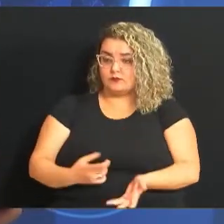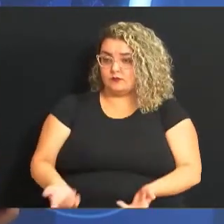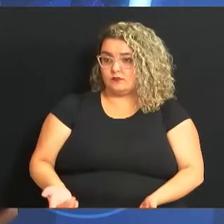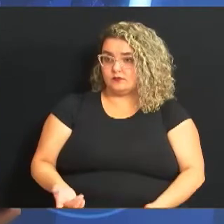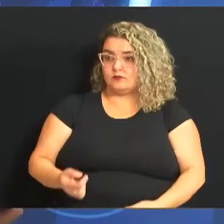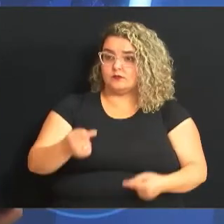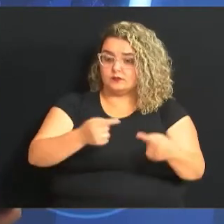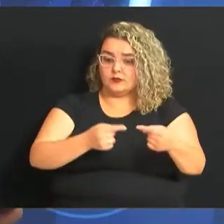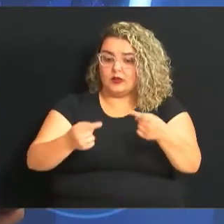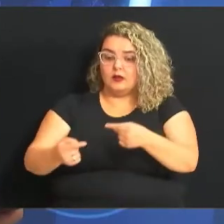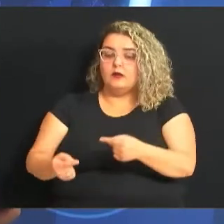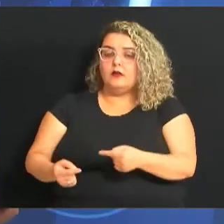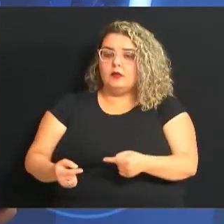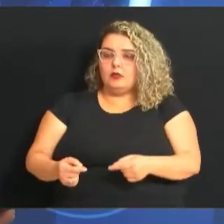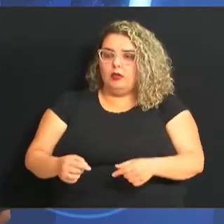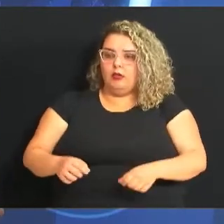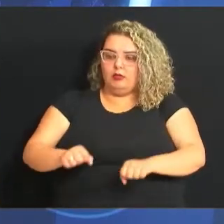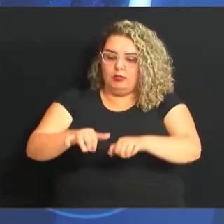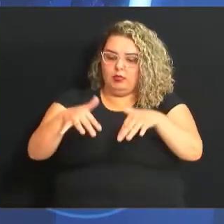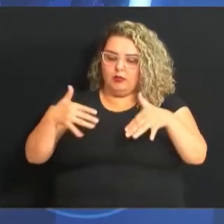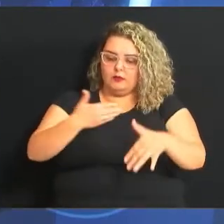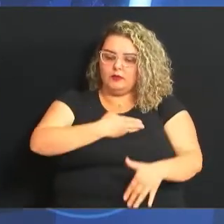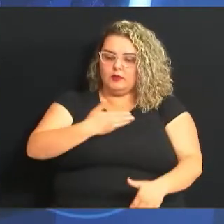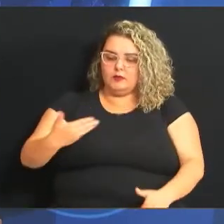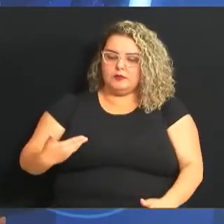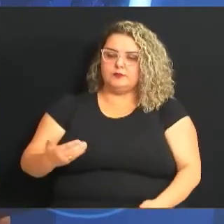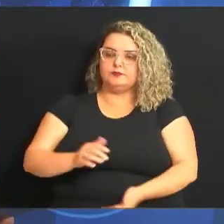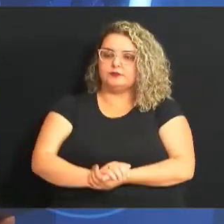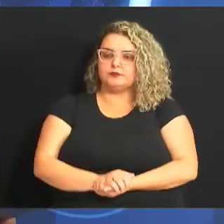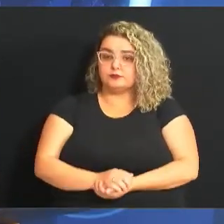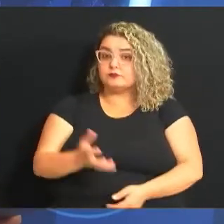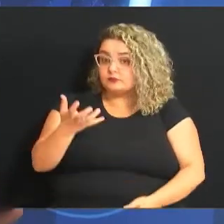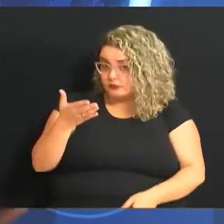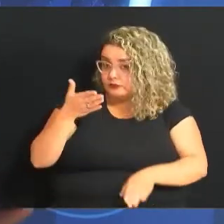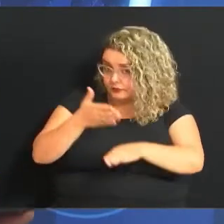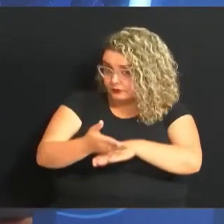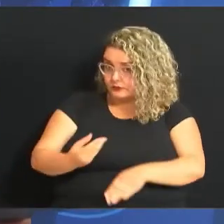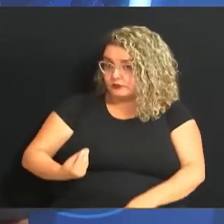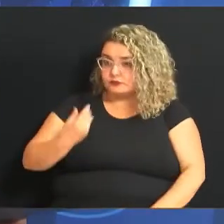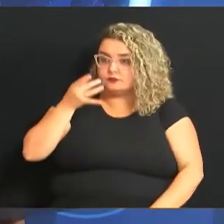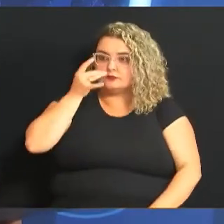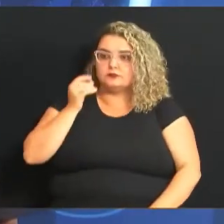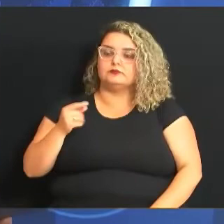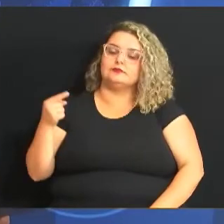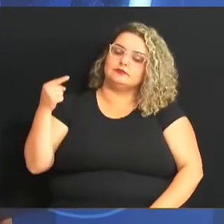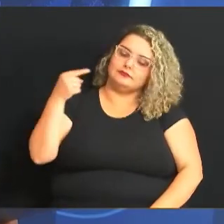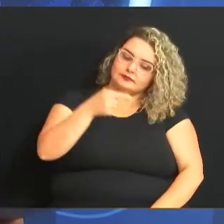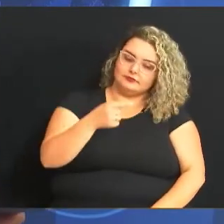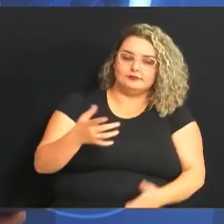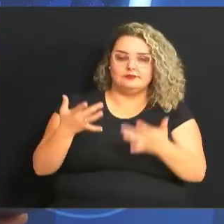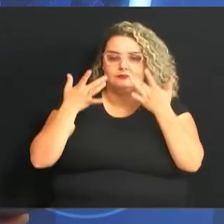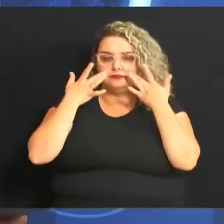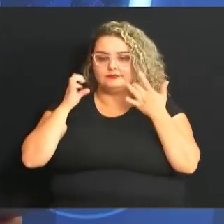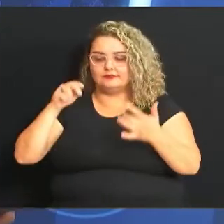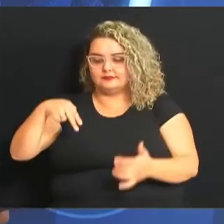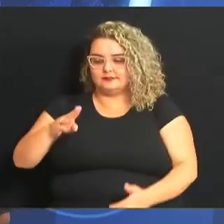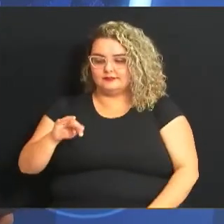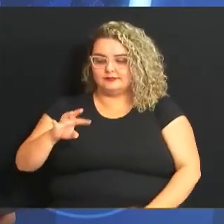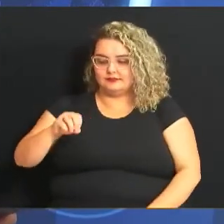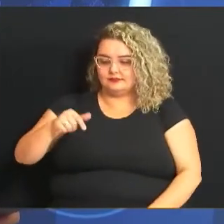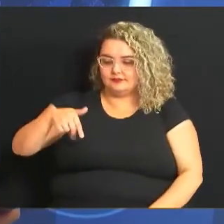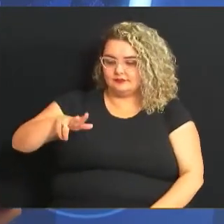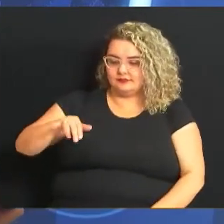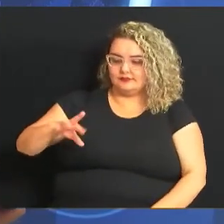em mecatrônica. E Saulo José de Castro Almeida é engenheiro civil, professor da Unicamp. Muito